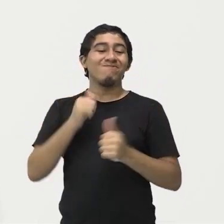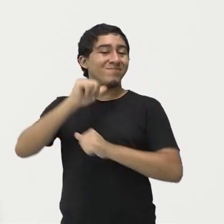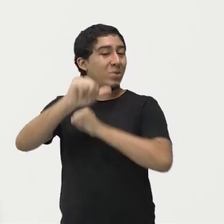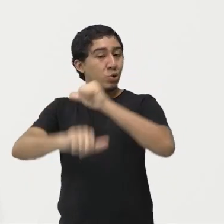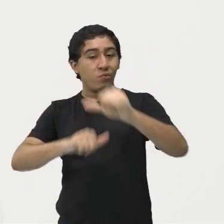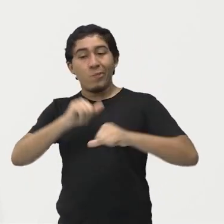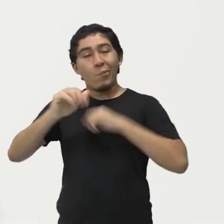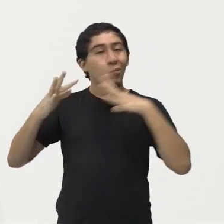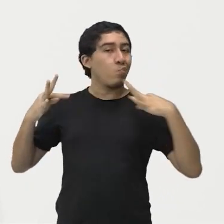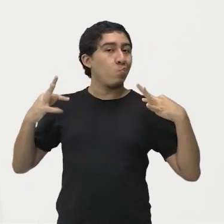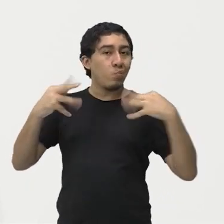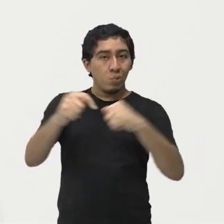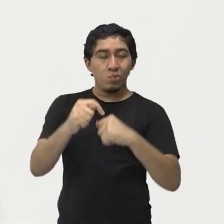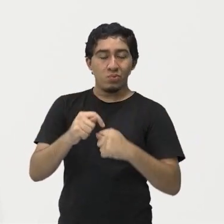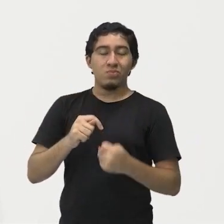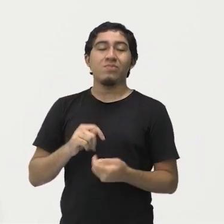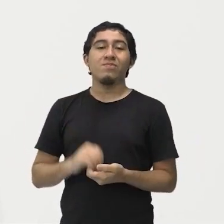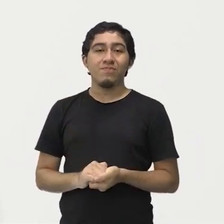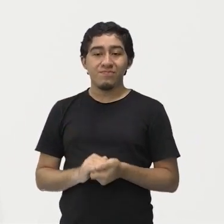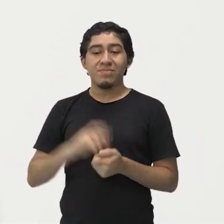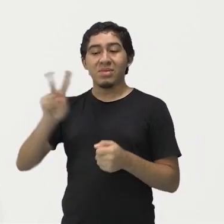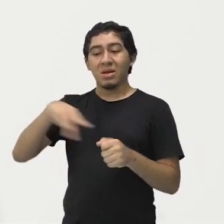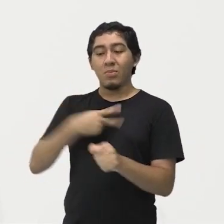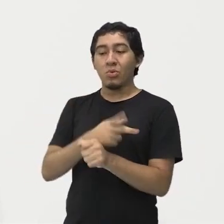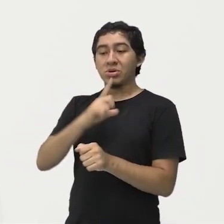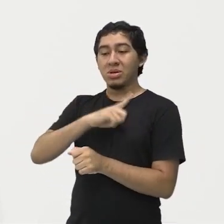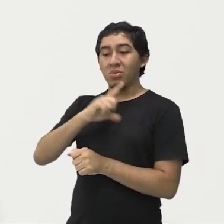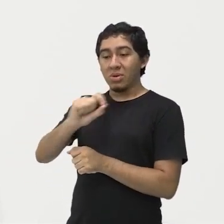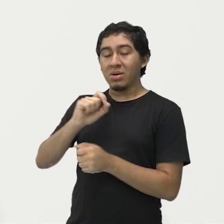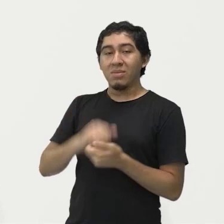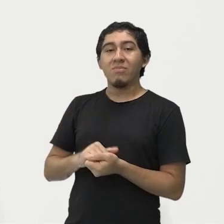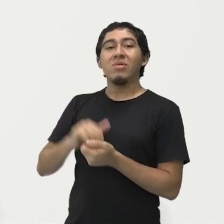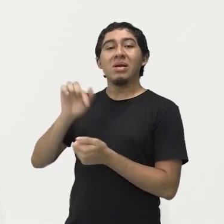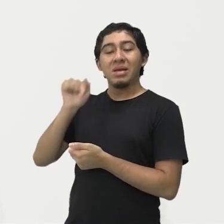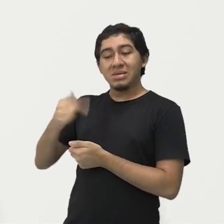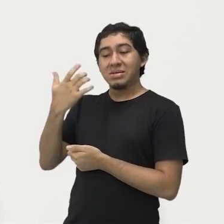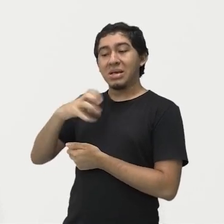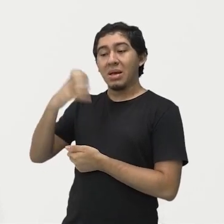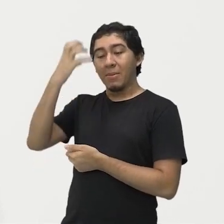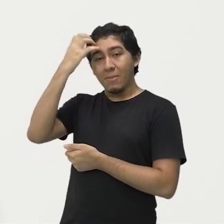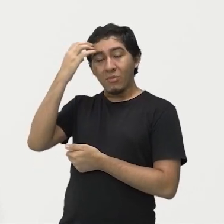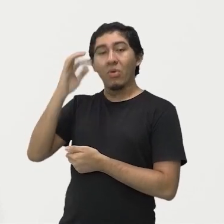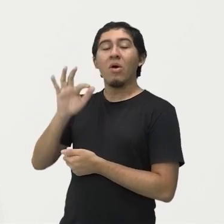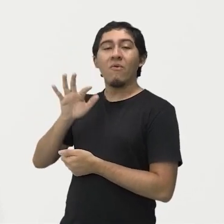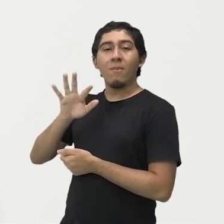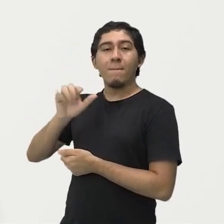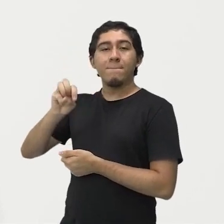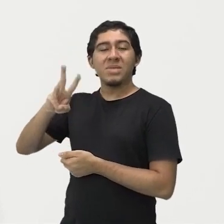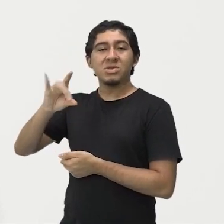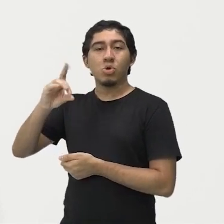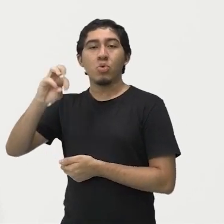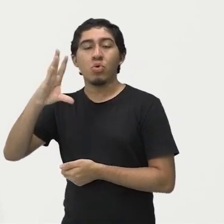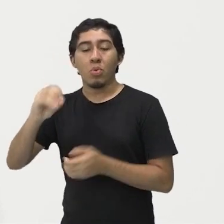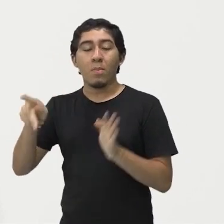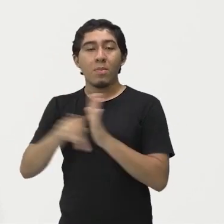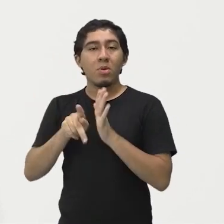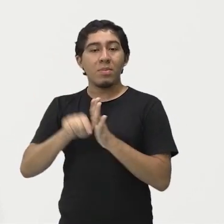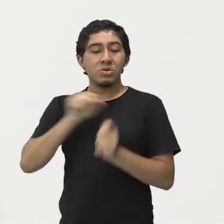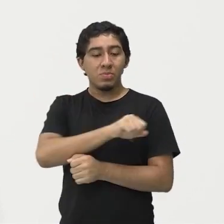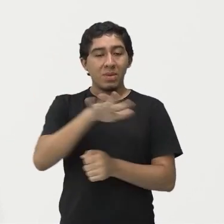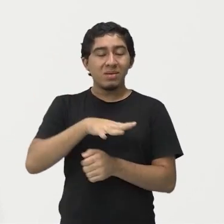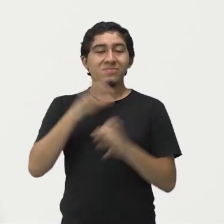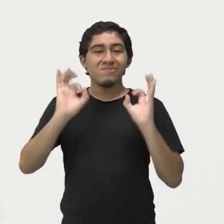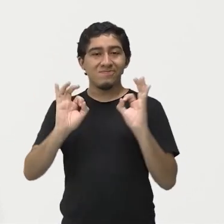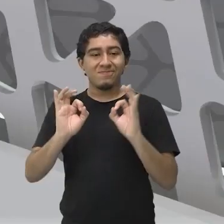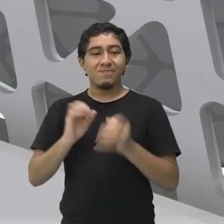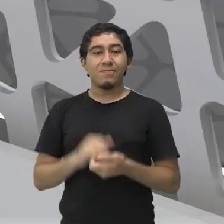depois de Felipe, depois do Império Macedônico ocupar a região. Certo, pessoal? Atrelado